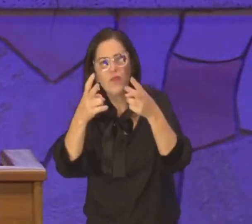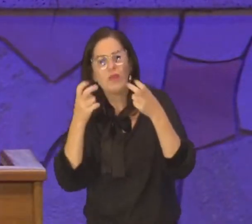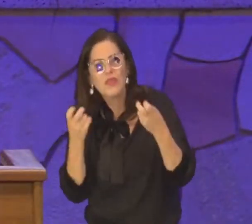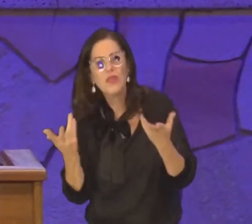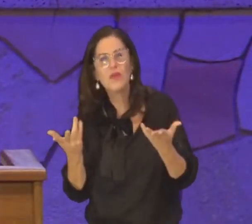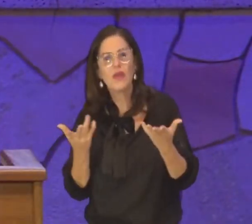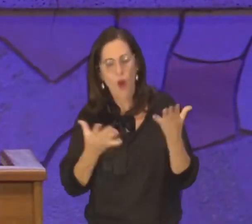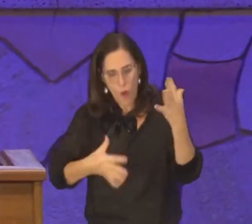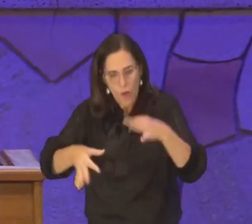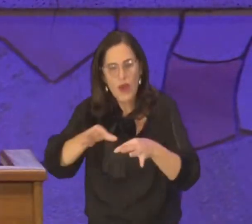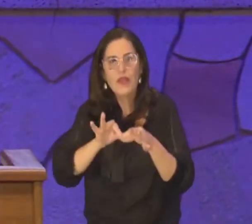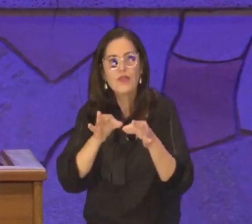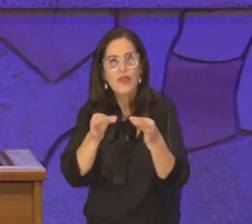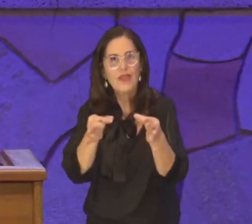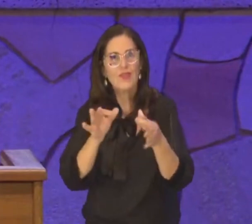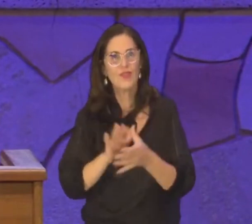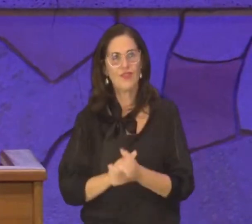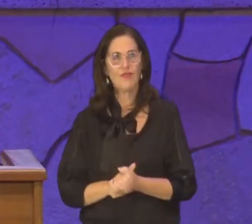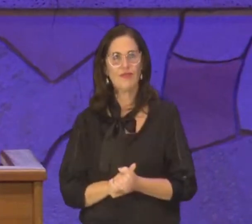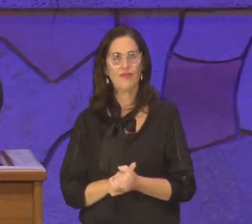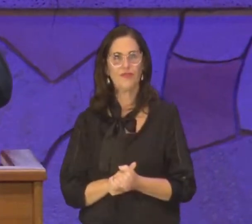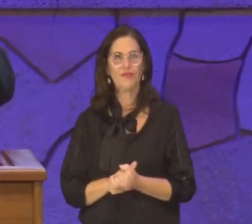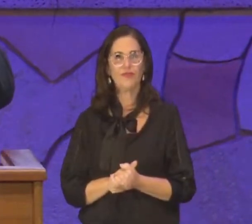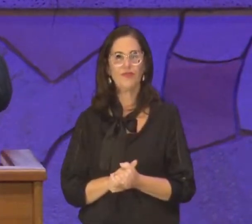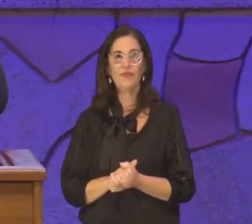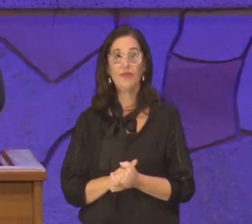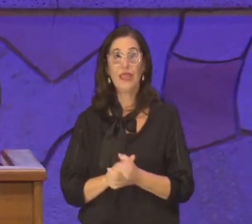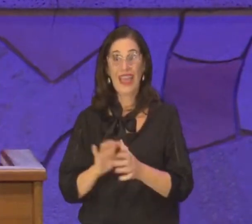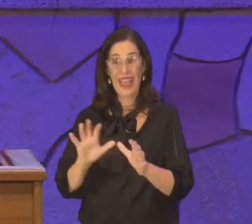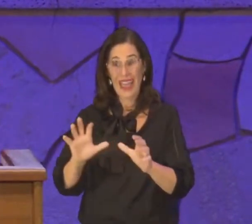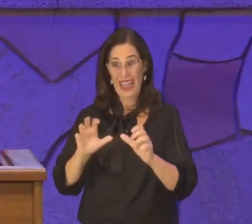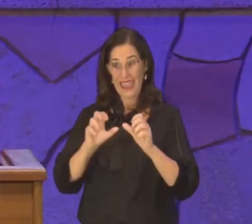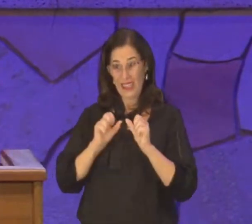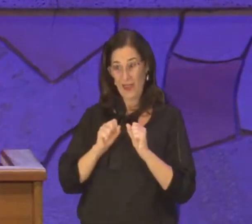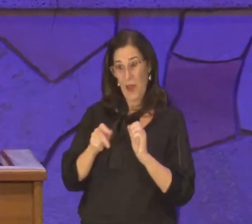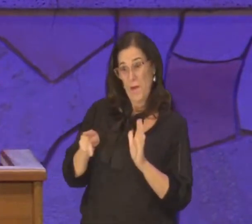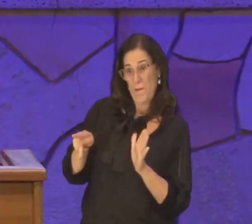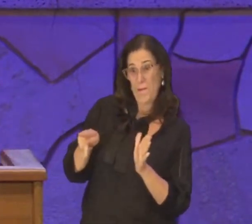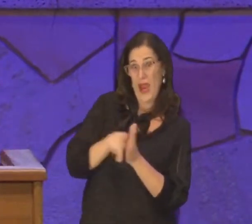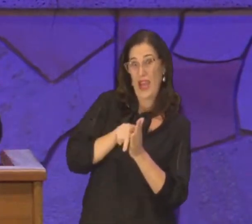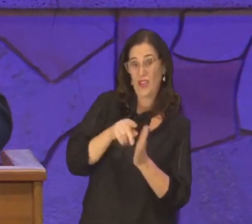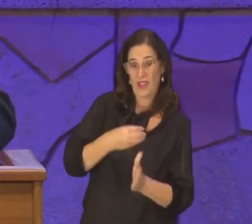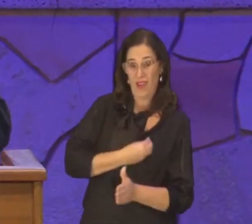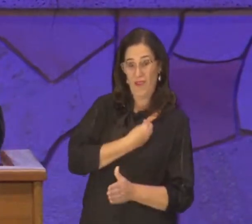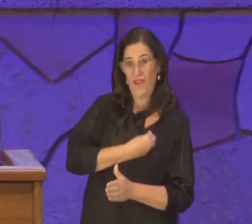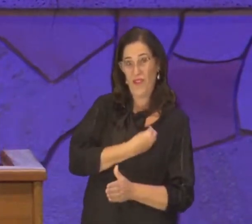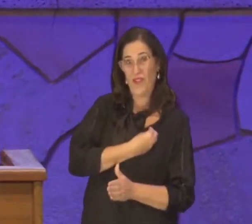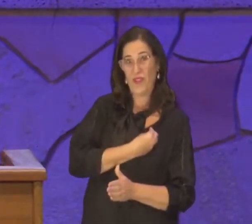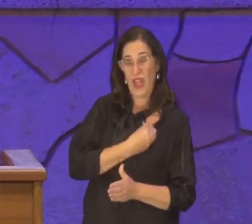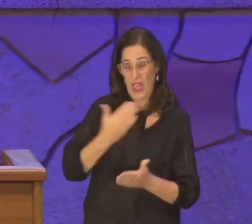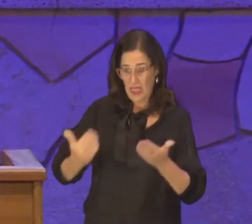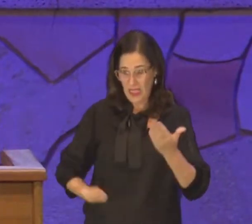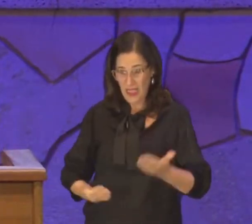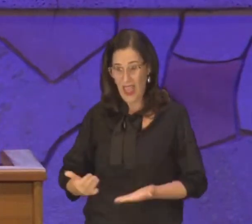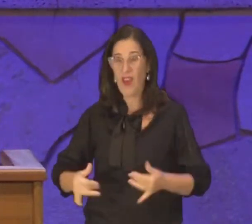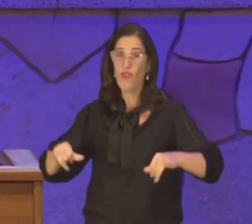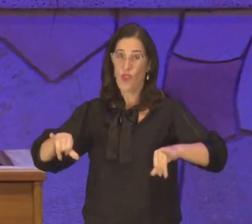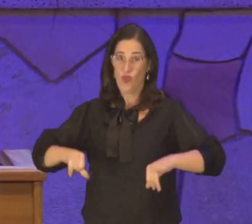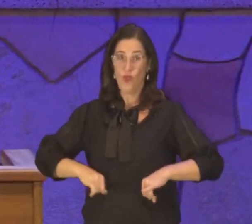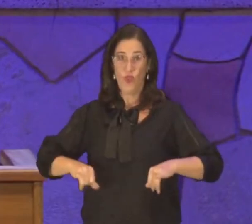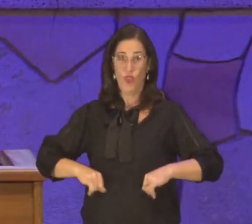este presente. Receber algo que faria parte da sua vida como servo sofredor.